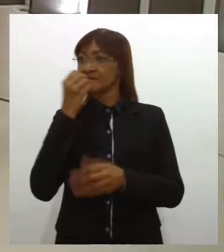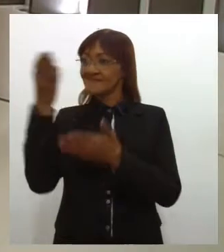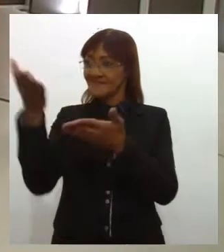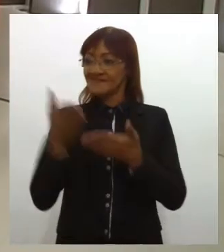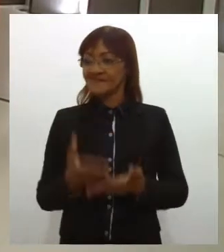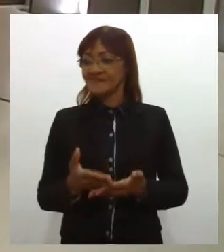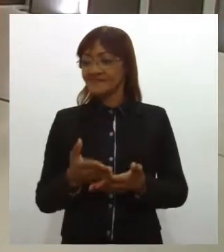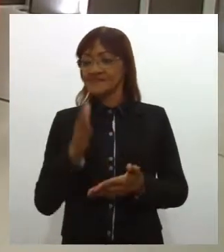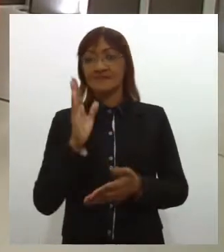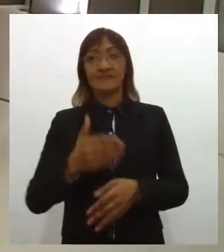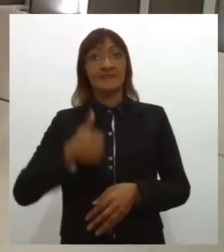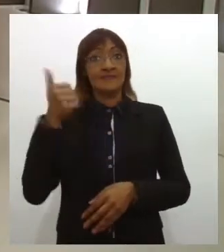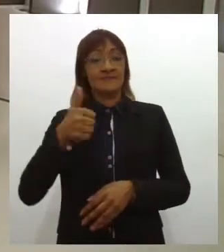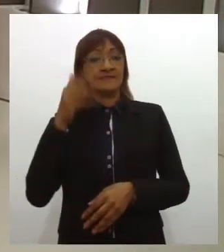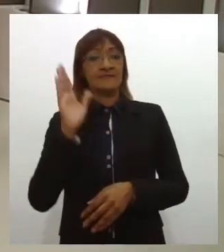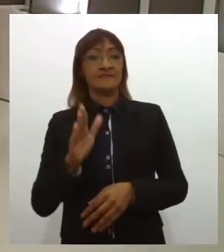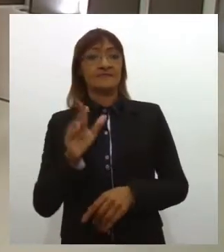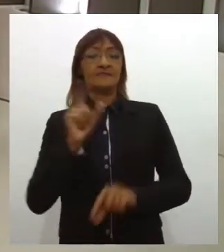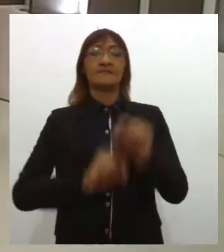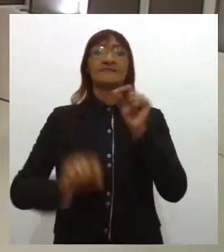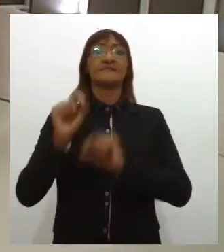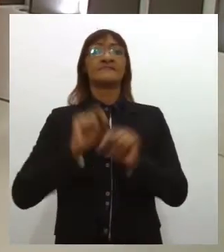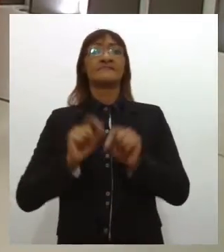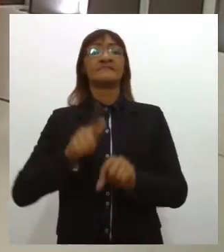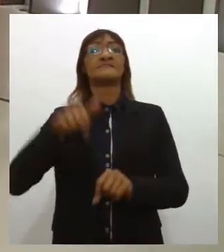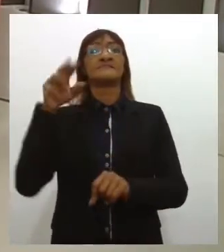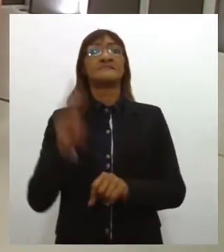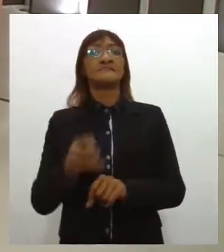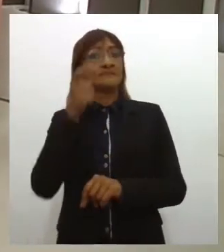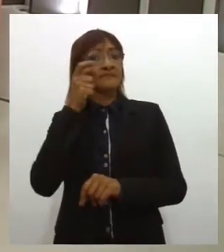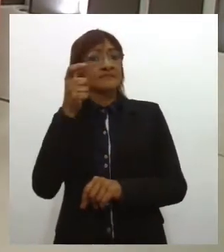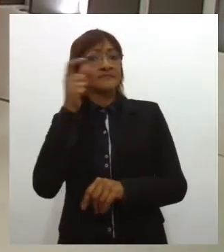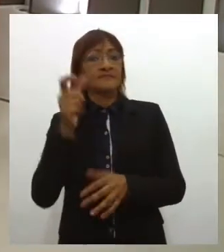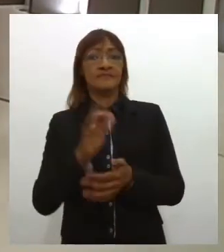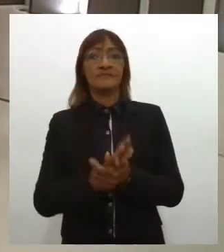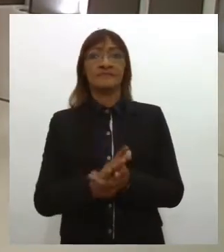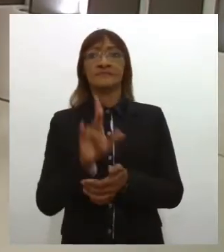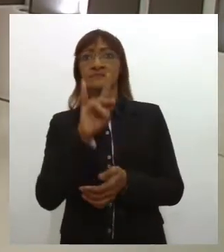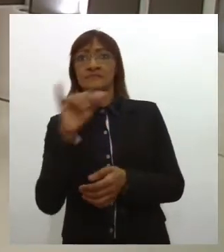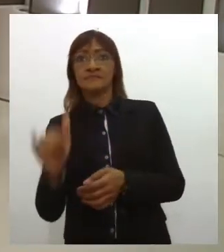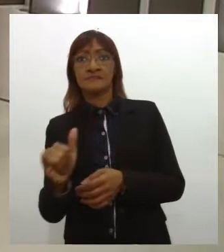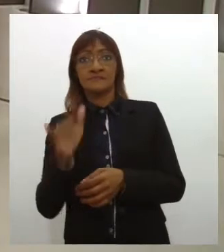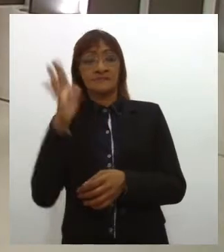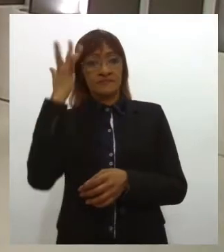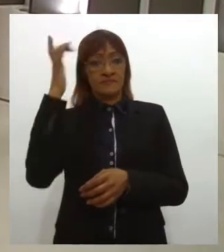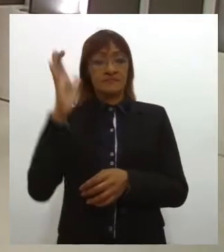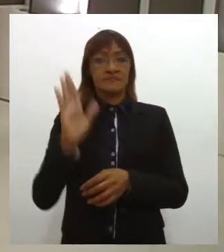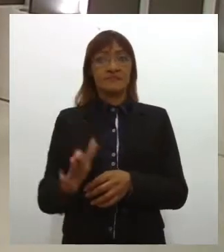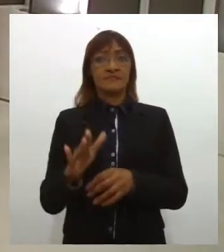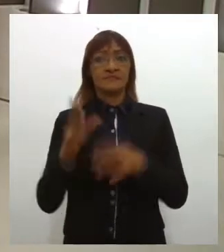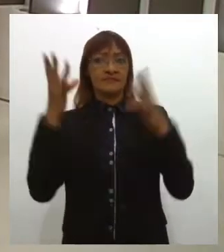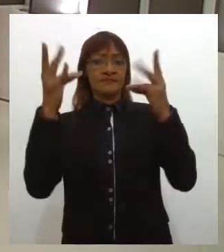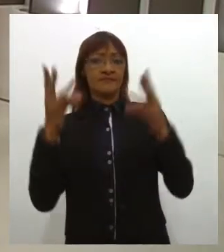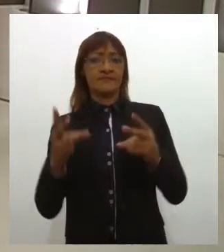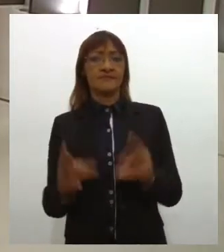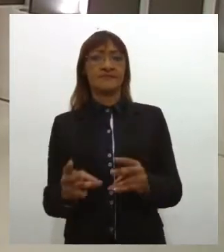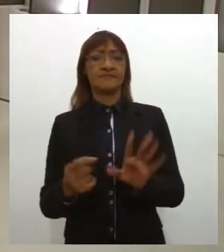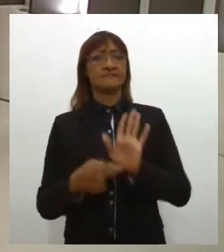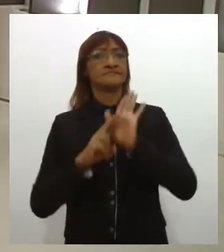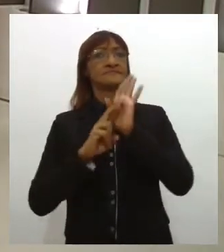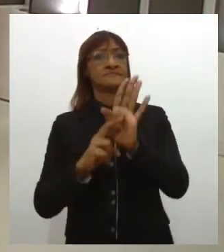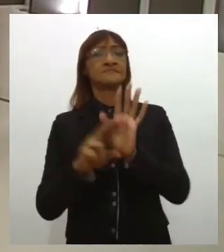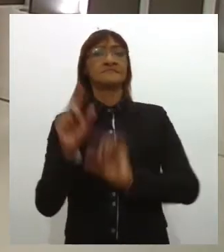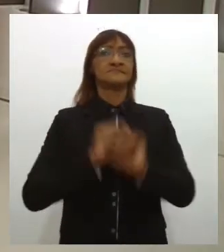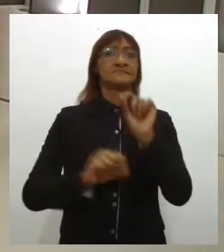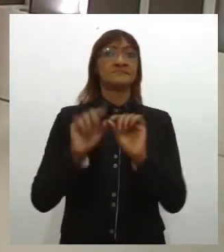da Alese, primeira edição. Conta um pouquinho para quem está assistindo, né? O plano ele vai ser lançado amanhã, então conta com mais detalhes o que ele representa e a